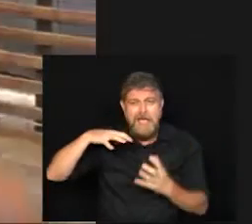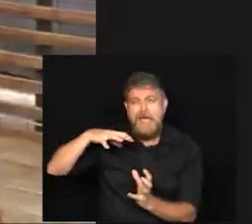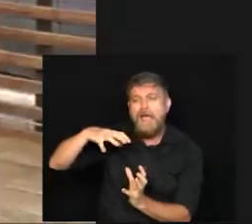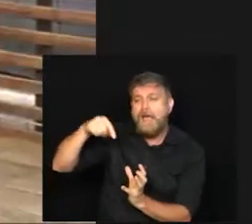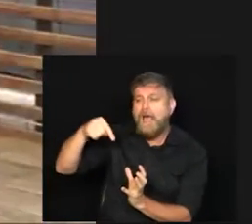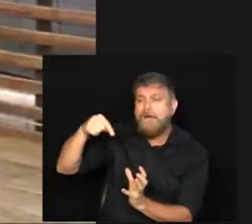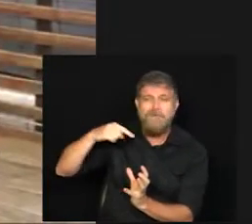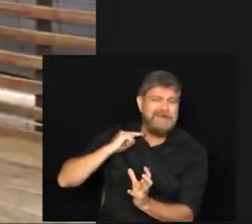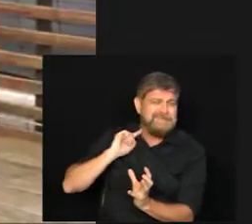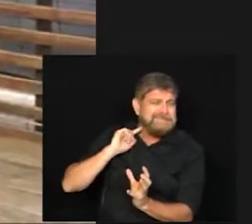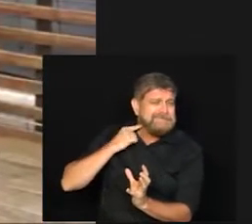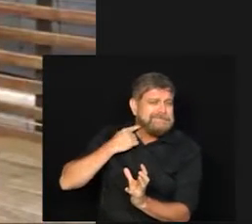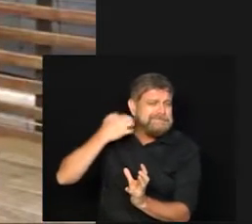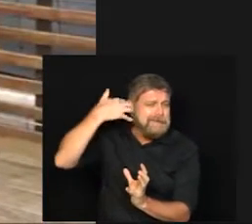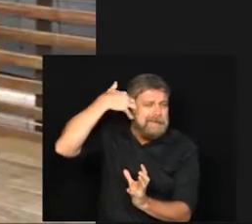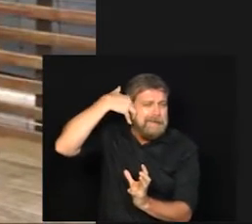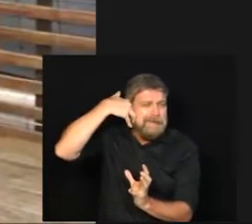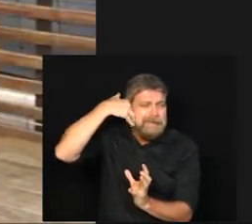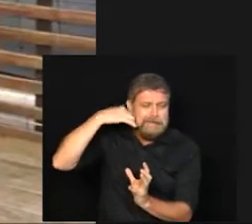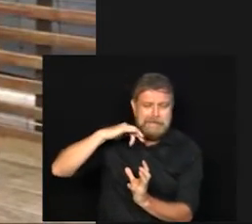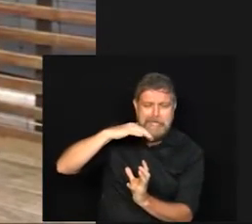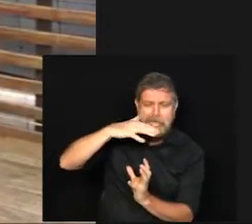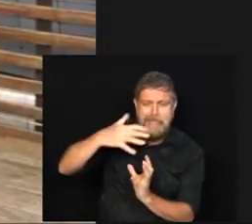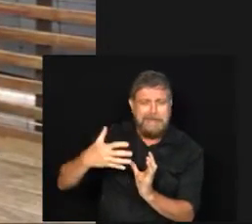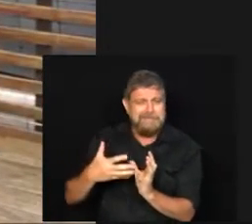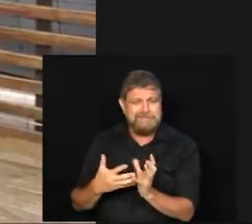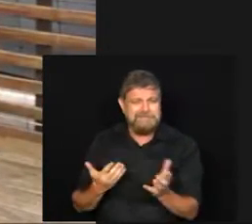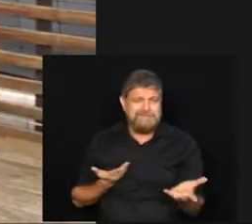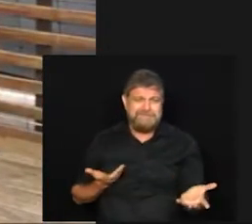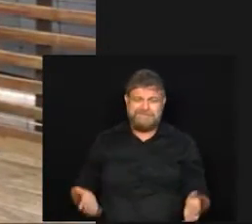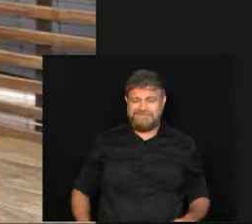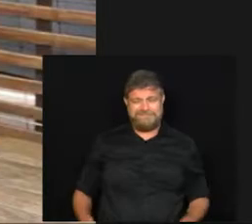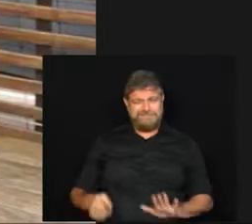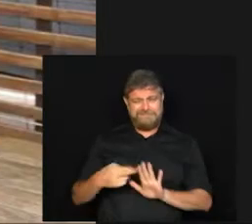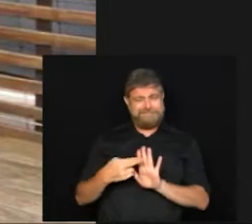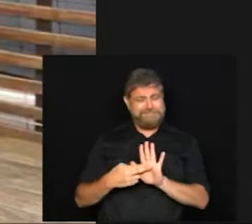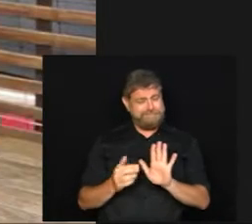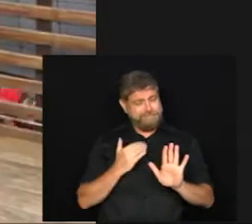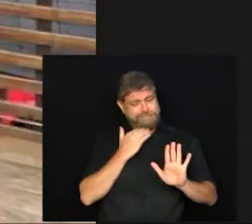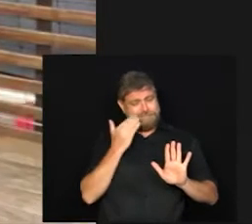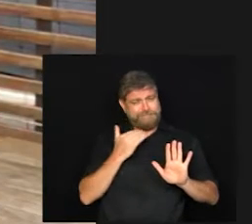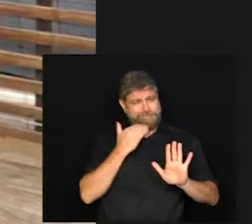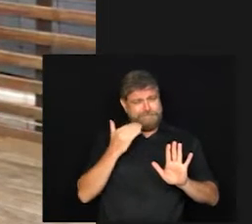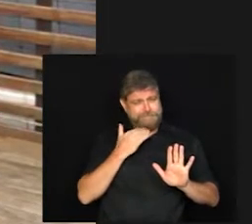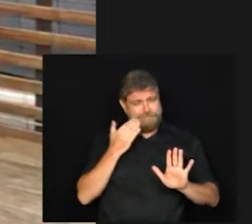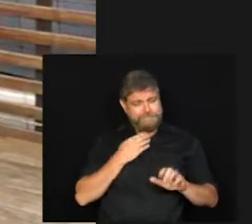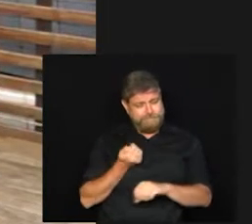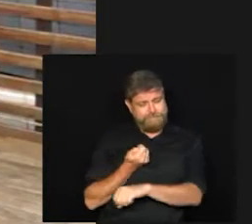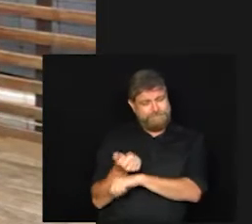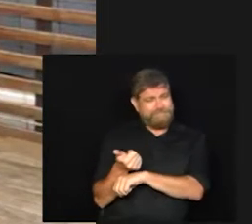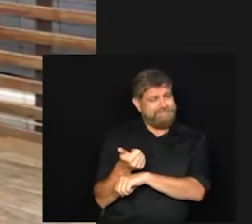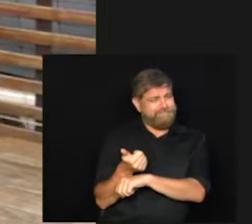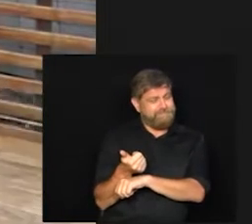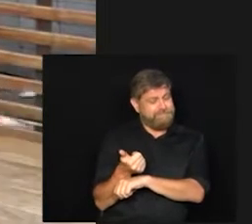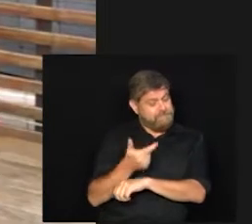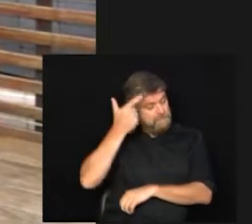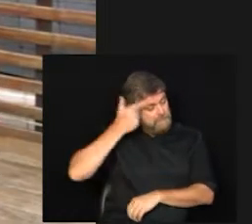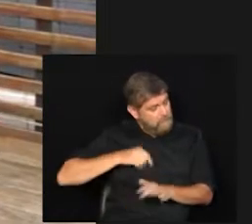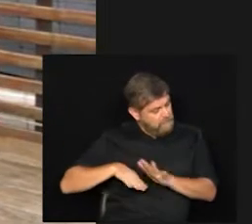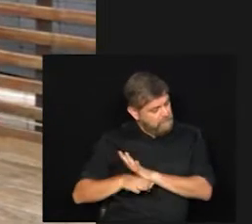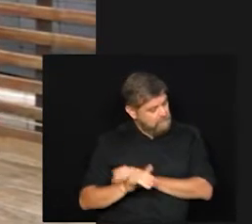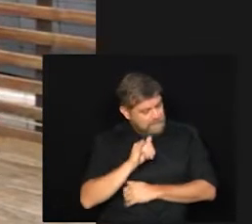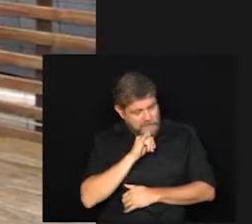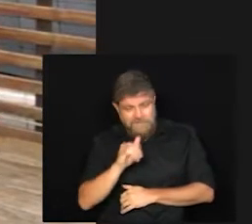sabe? Muita coisa para inglês ver, eu costumo dizer. Então, assim, não